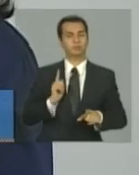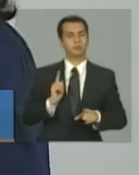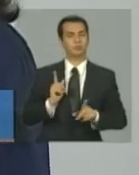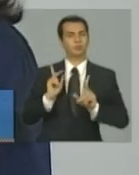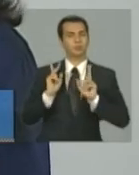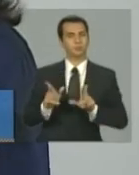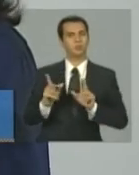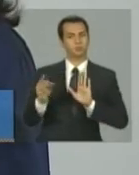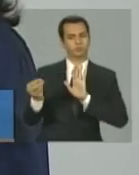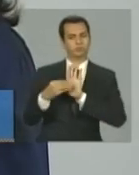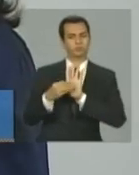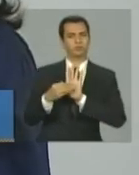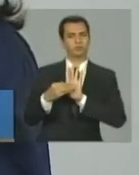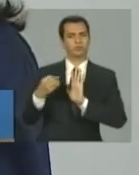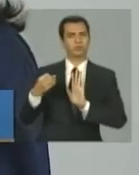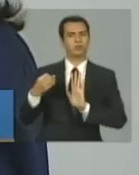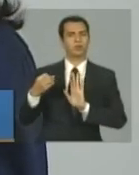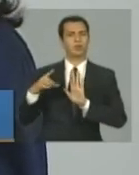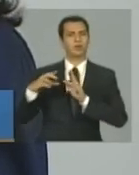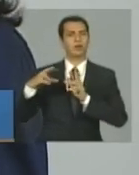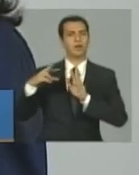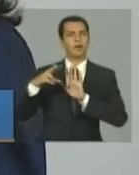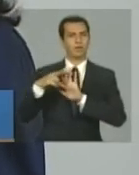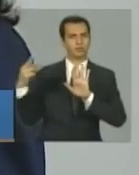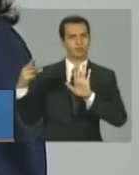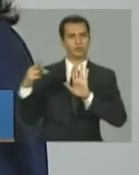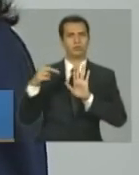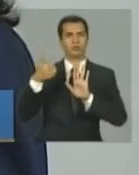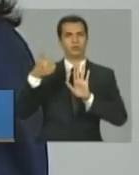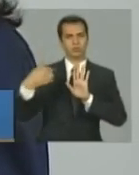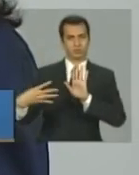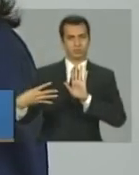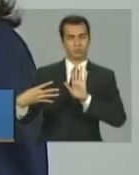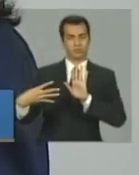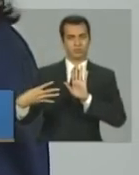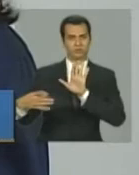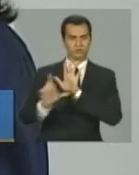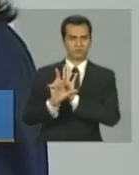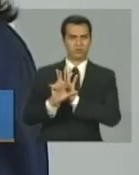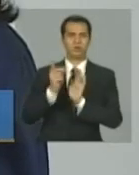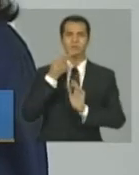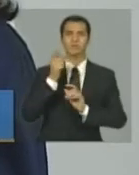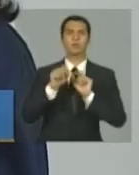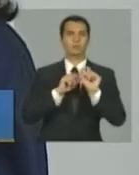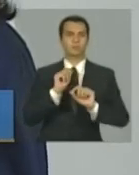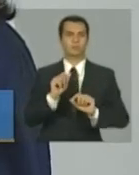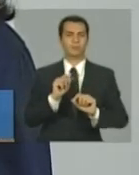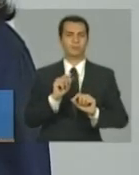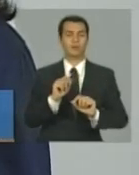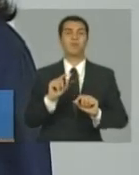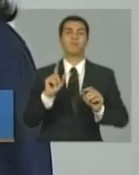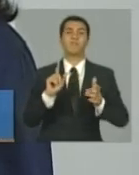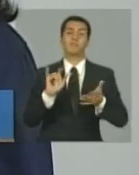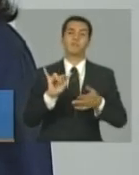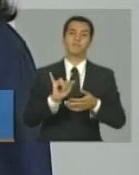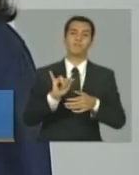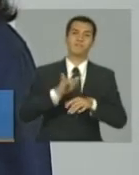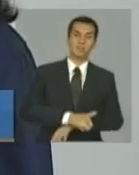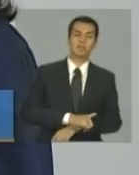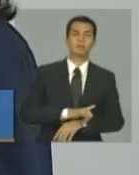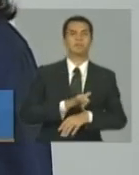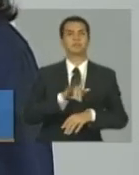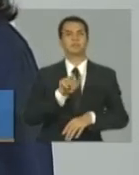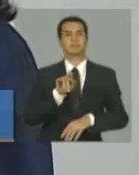14 ou seja são aquelas falhas para além do recebimento indevido do benefício'' essas falhas de gestão